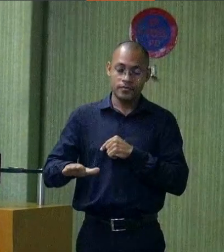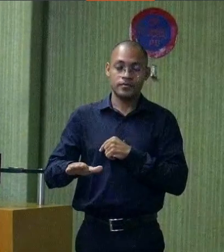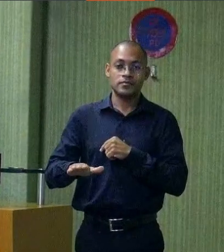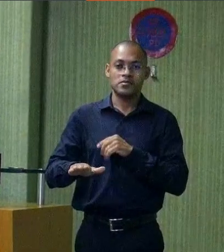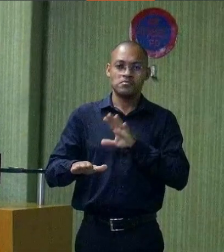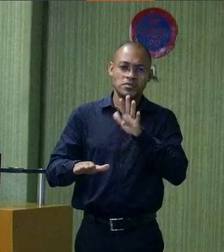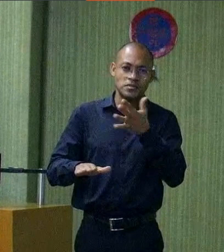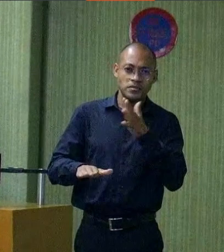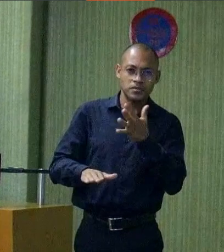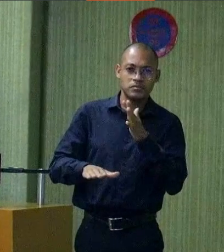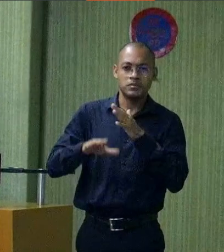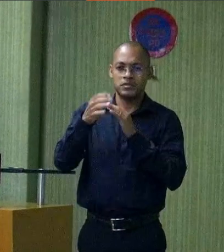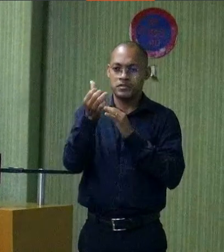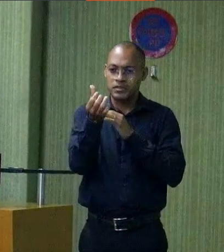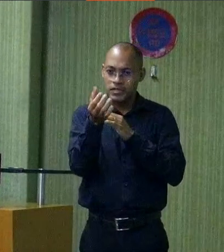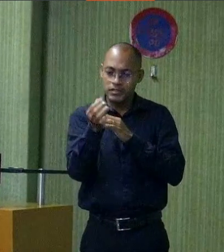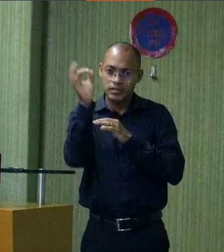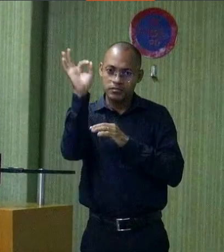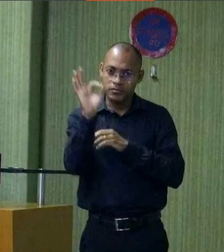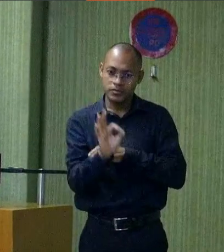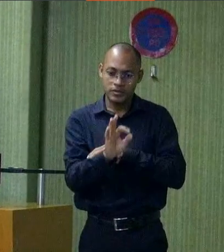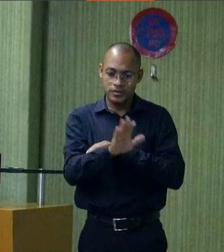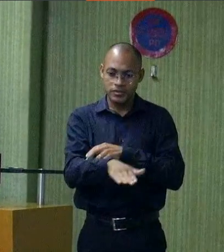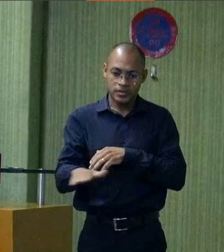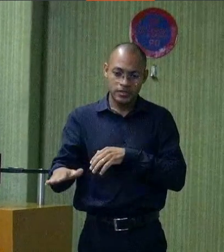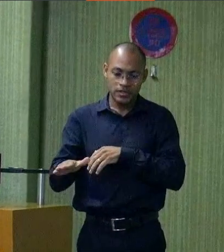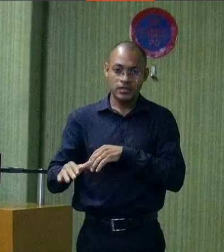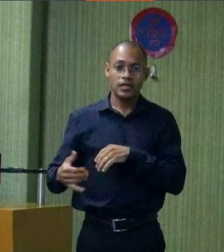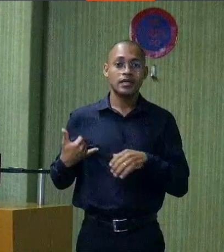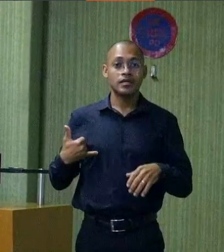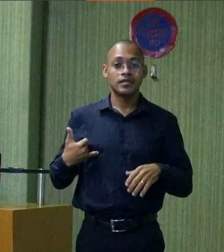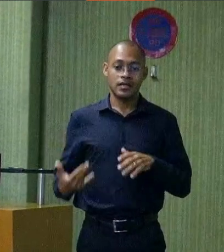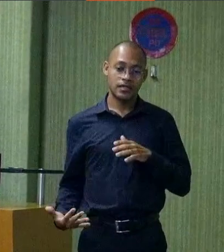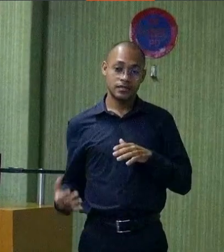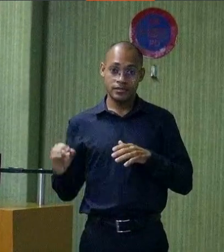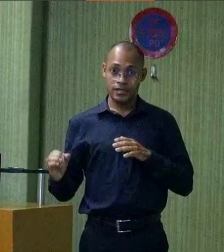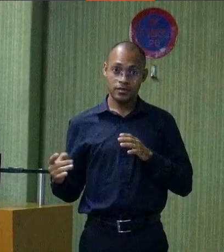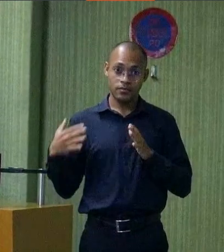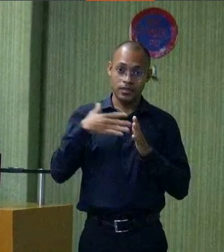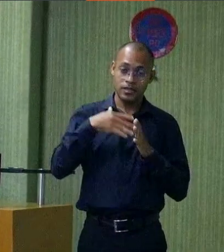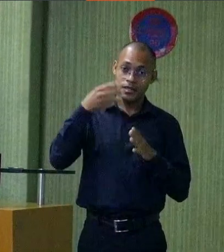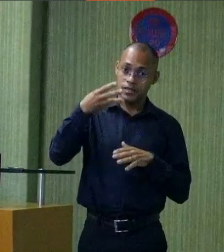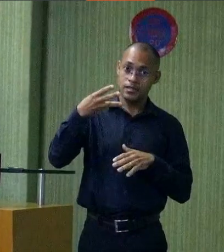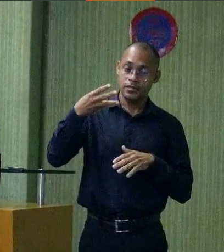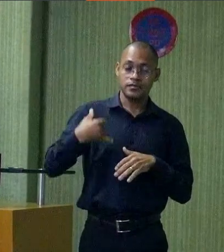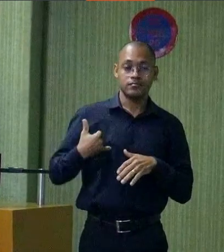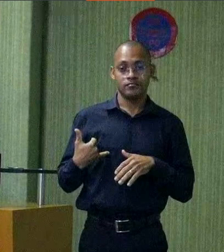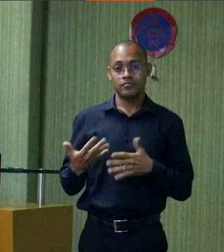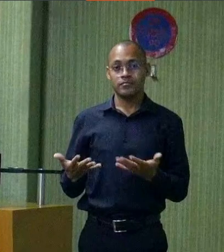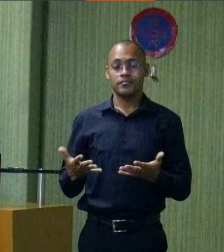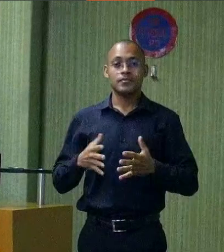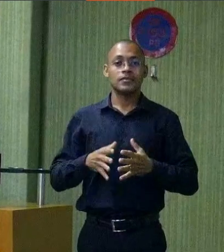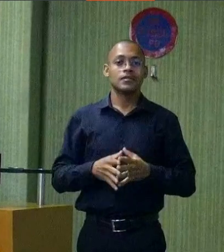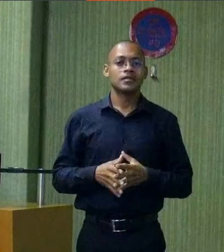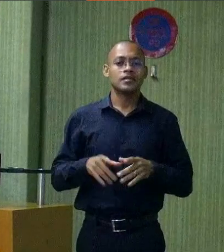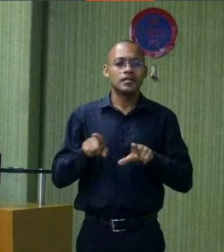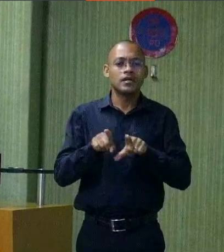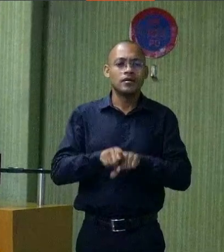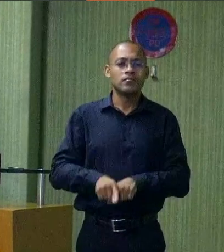60% das crianças até 3 anos o atual plano eh colocou em 50% né Eh reduzir era no máximo